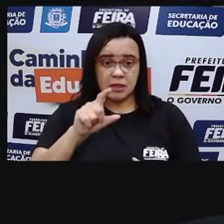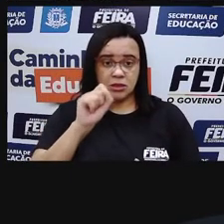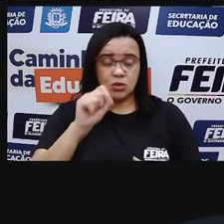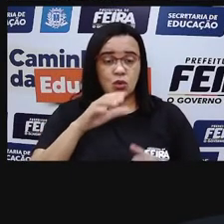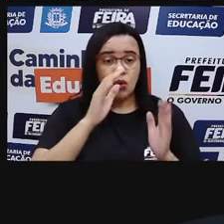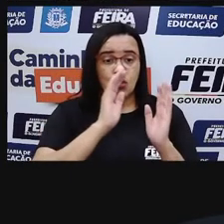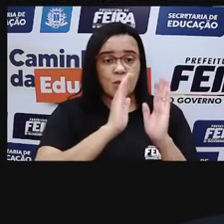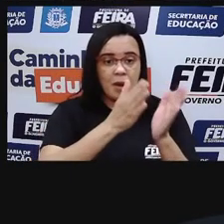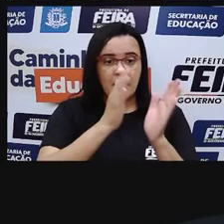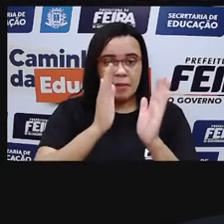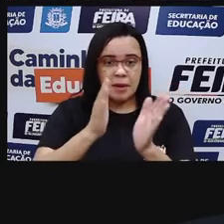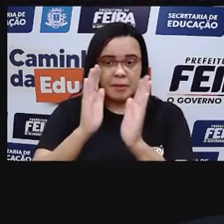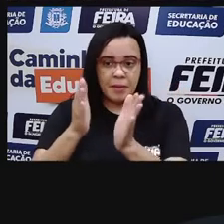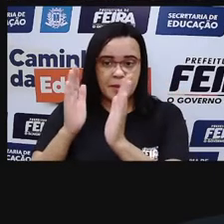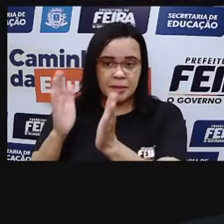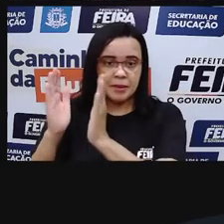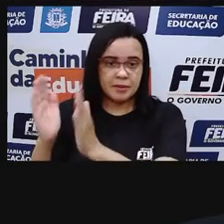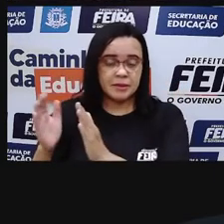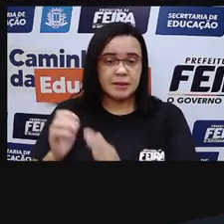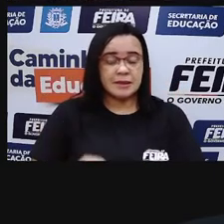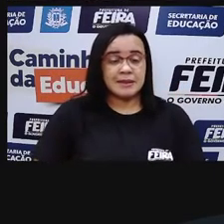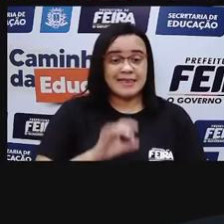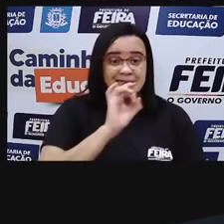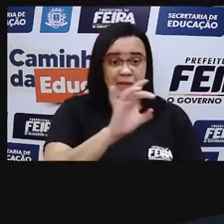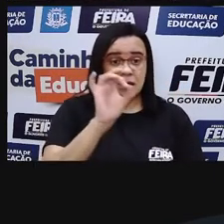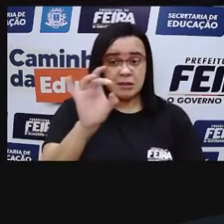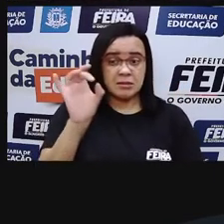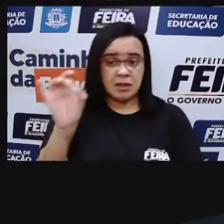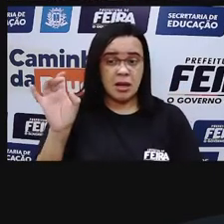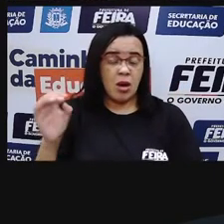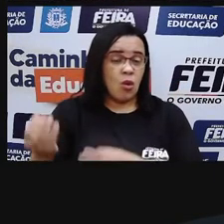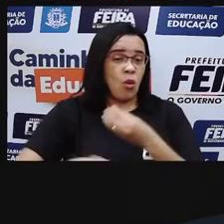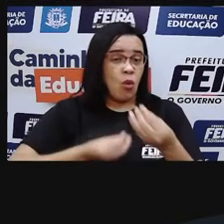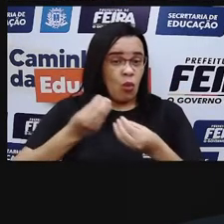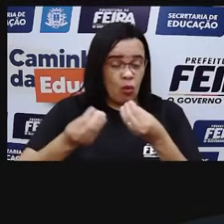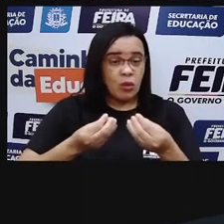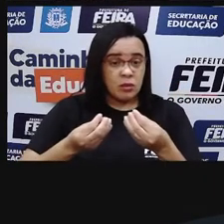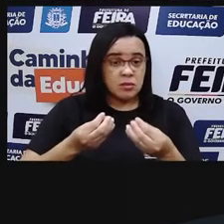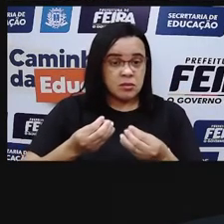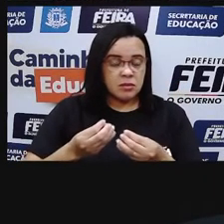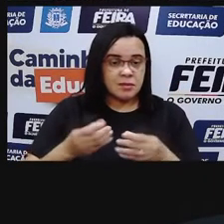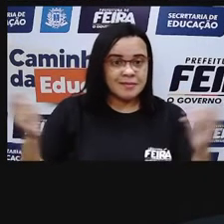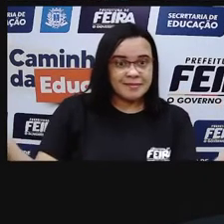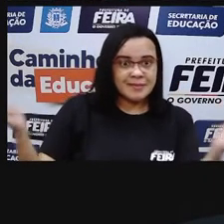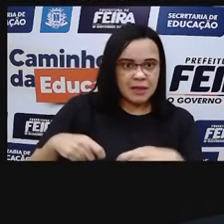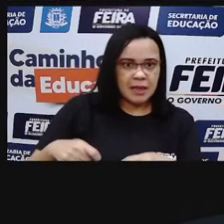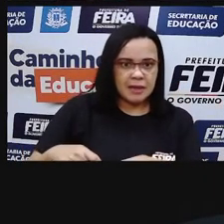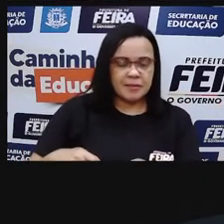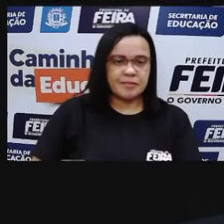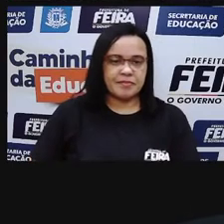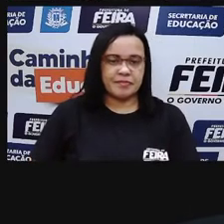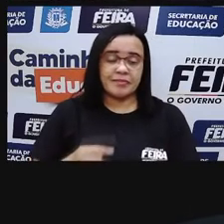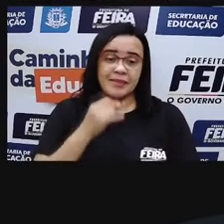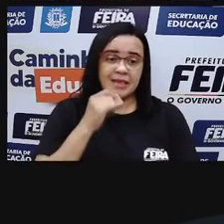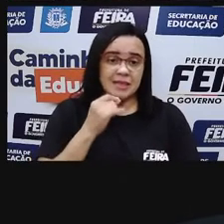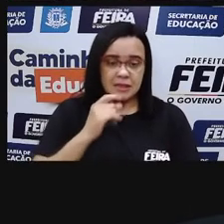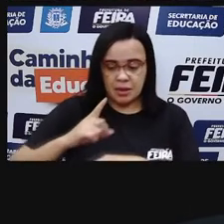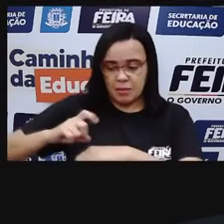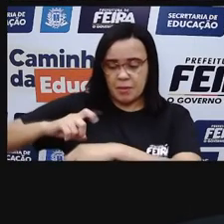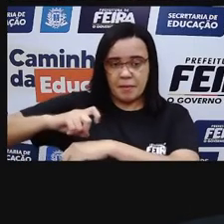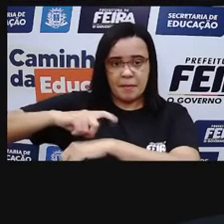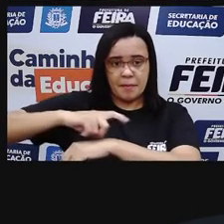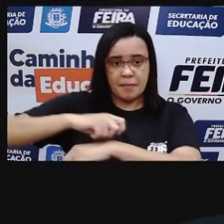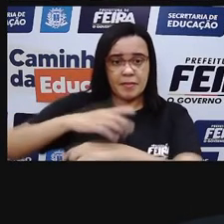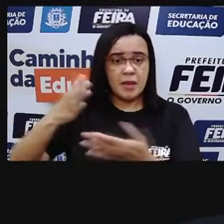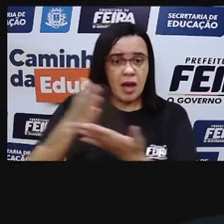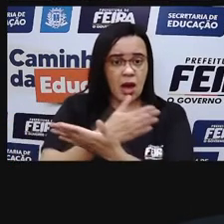quadradinho aqui, ó, como esse amarelo. Vai ter bactérias que vão ter um antígeno triangular. Vai ter outra